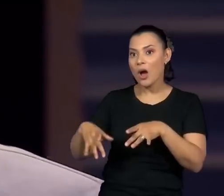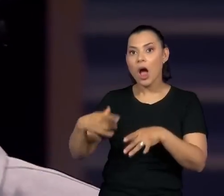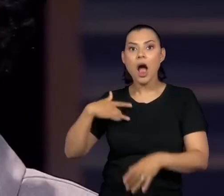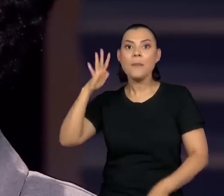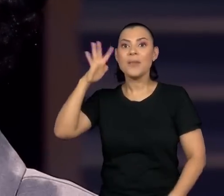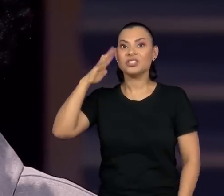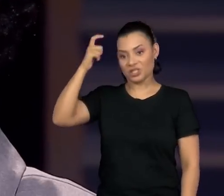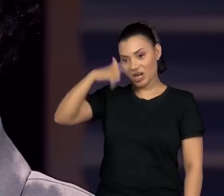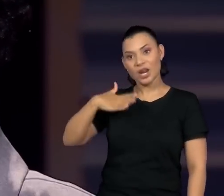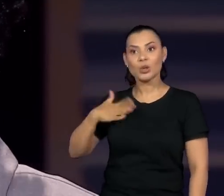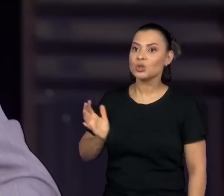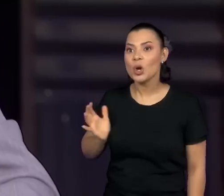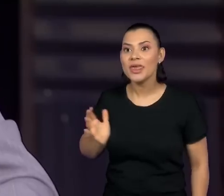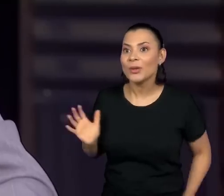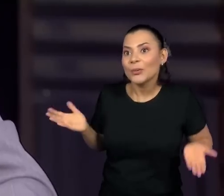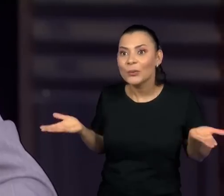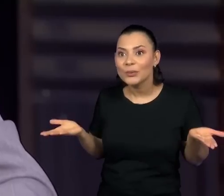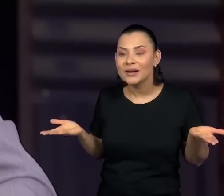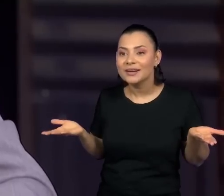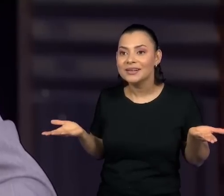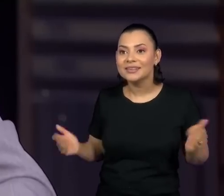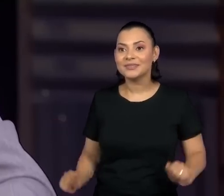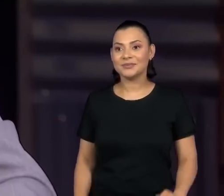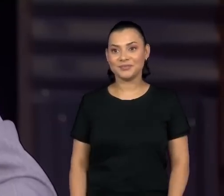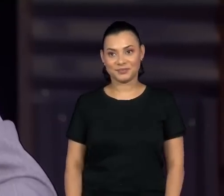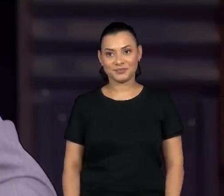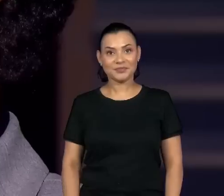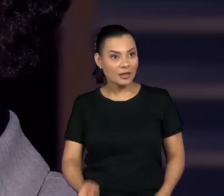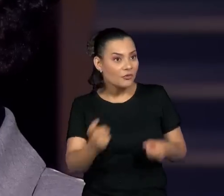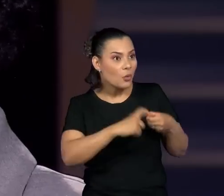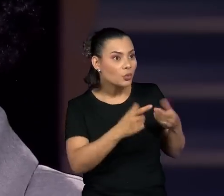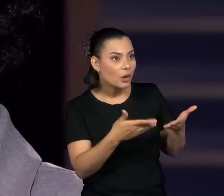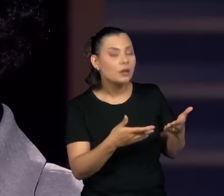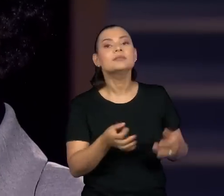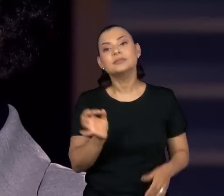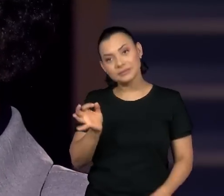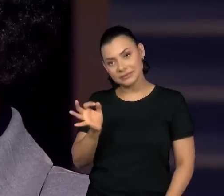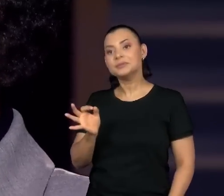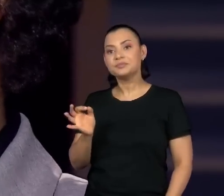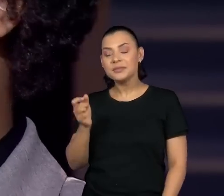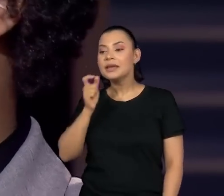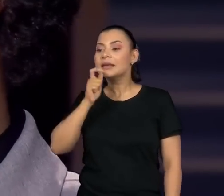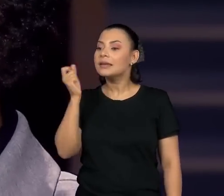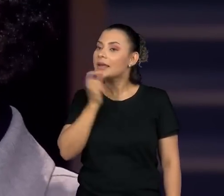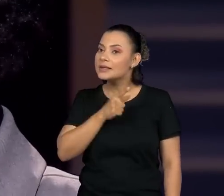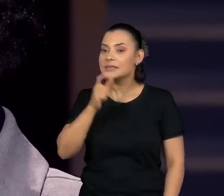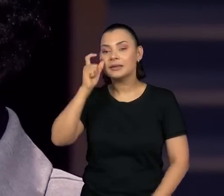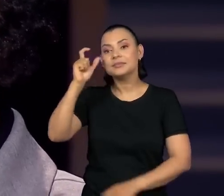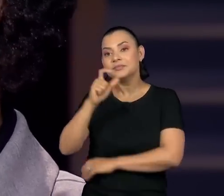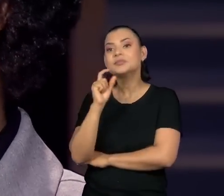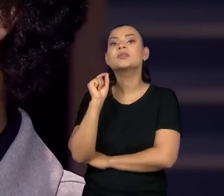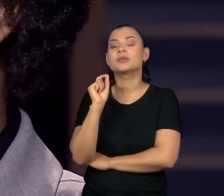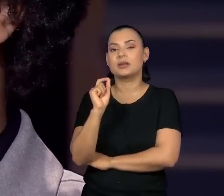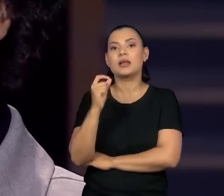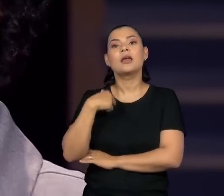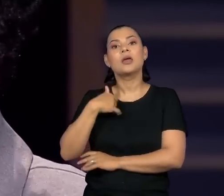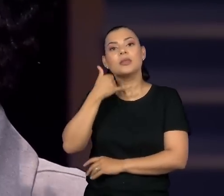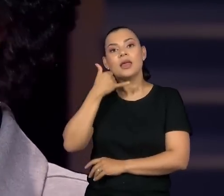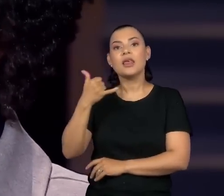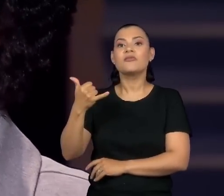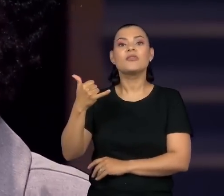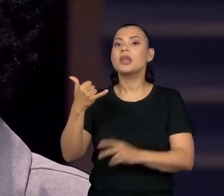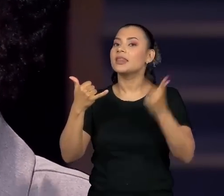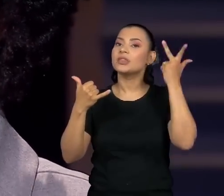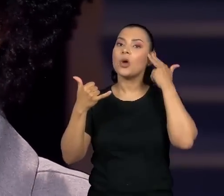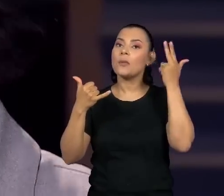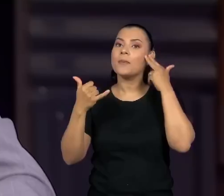rico. Ah, ele reapareceu? E aí tem até uma história muito curiosa que ele reapareceu pegando o telefone, como se nada